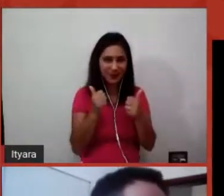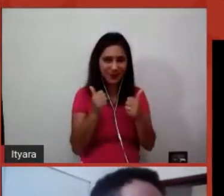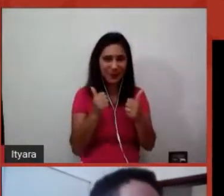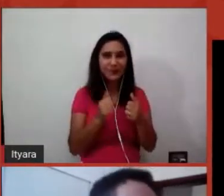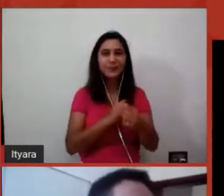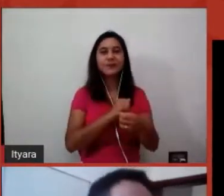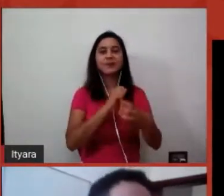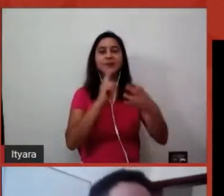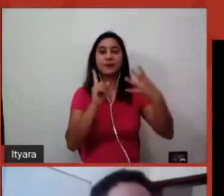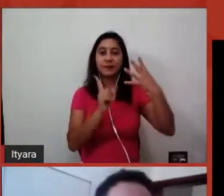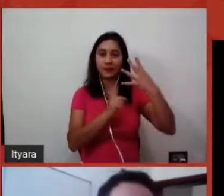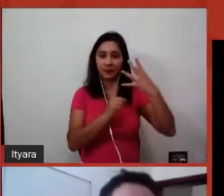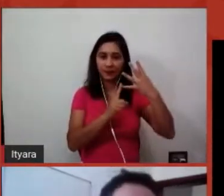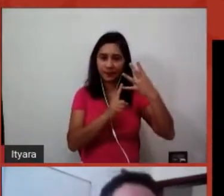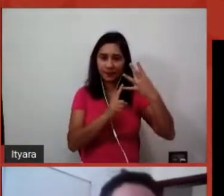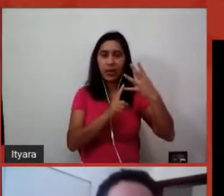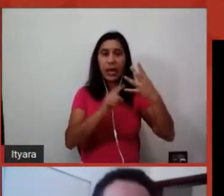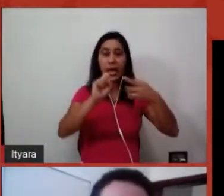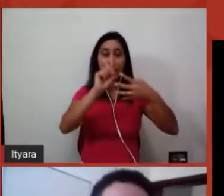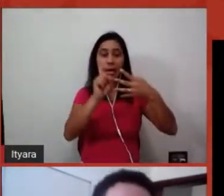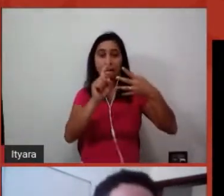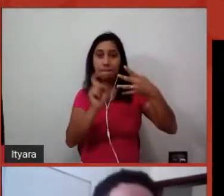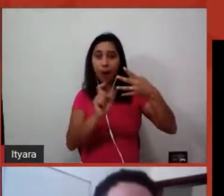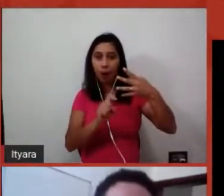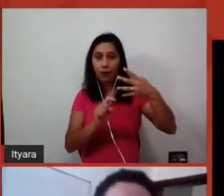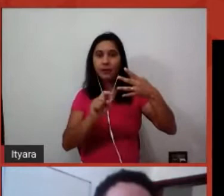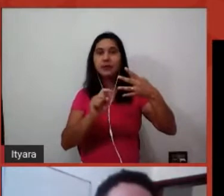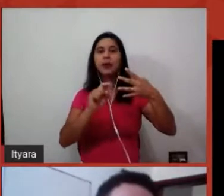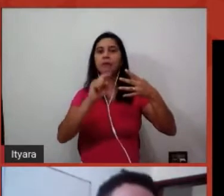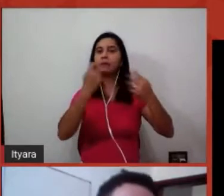Na sequência, resumo das hipóteses. Né?